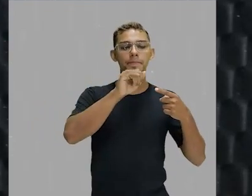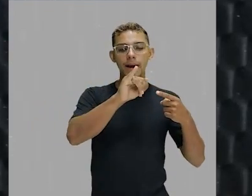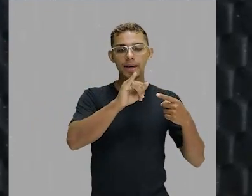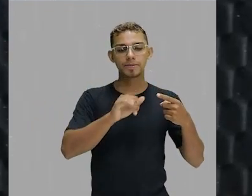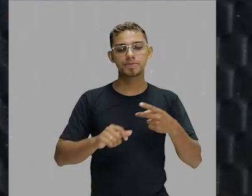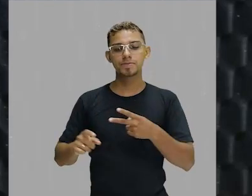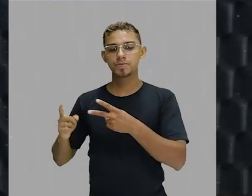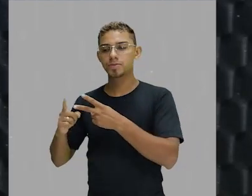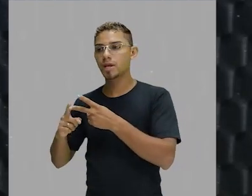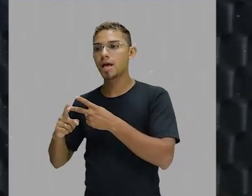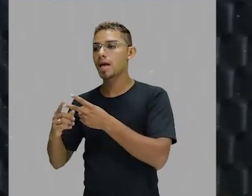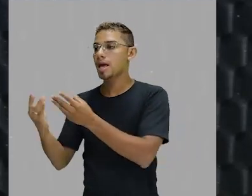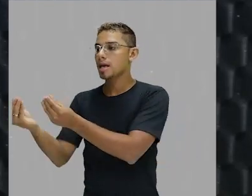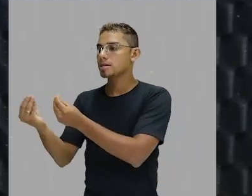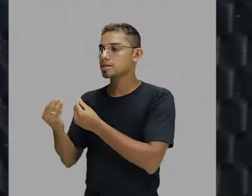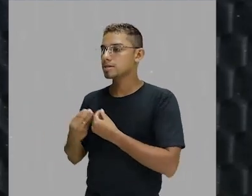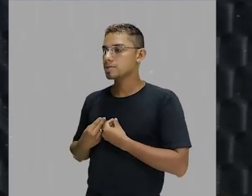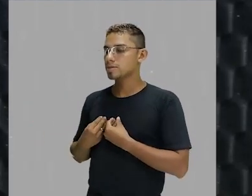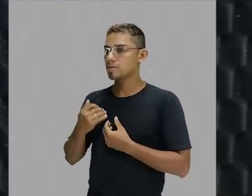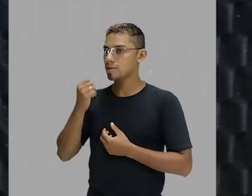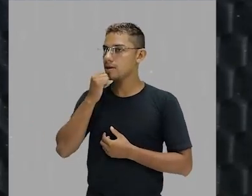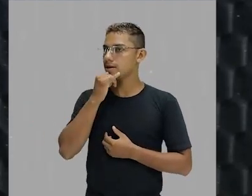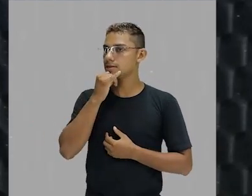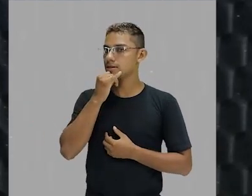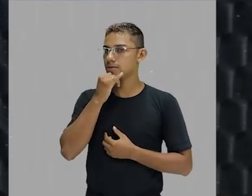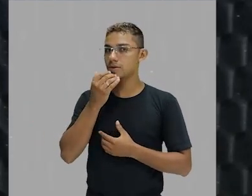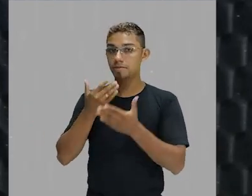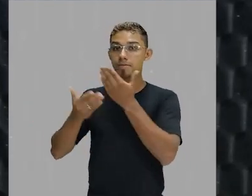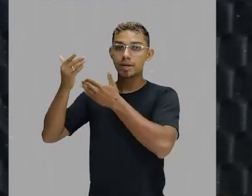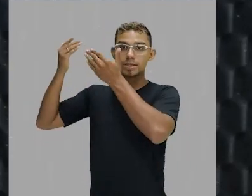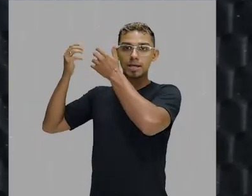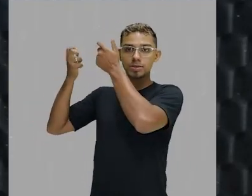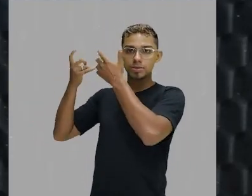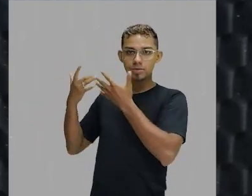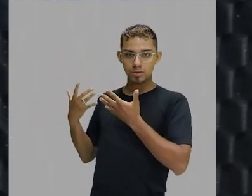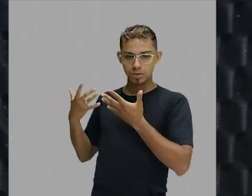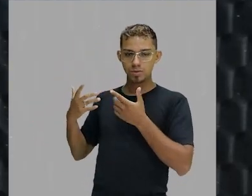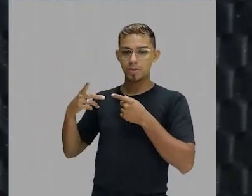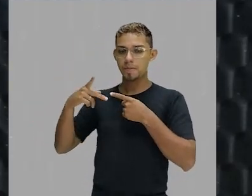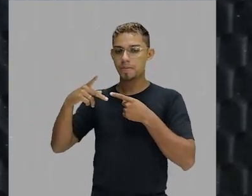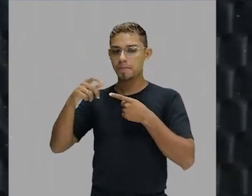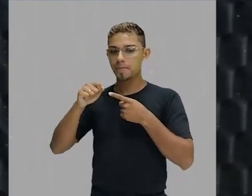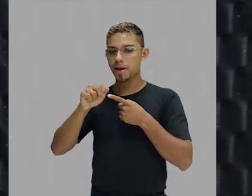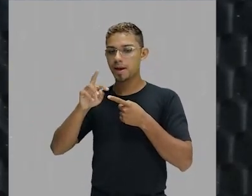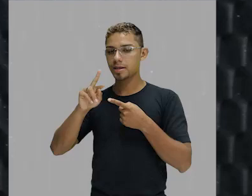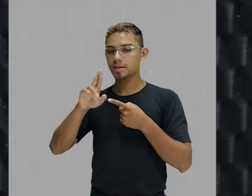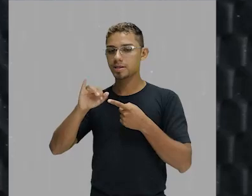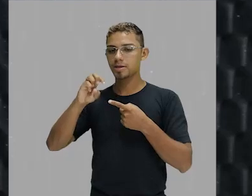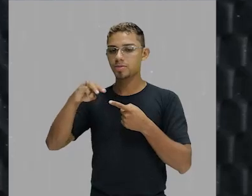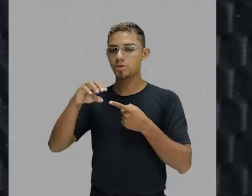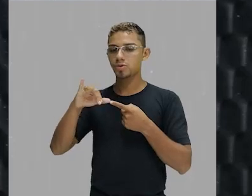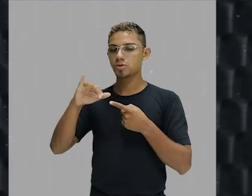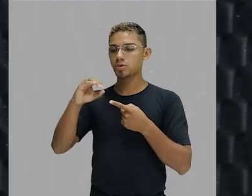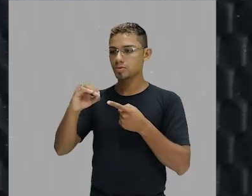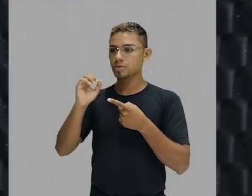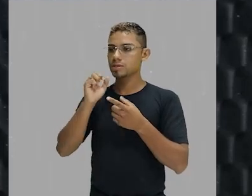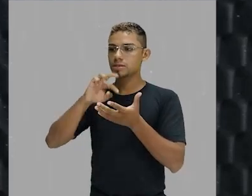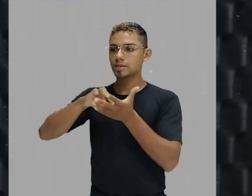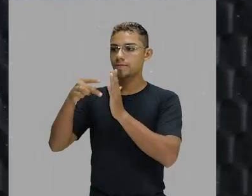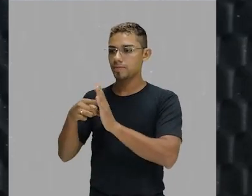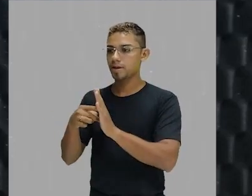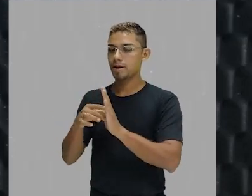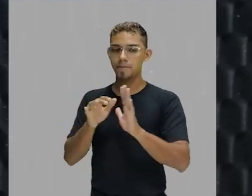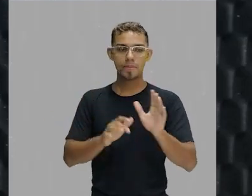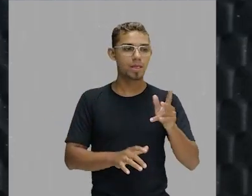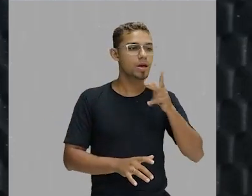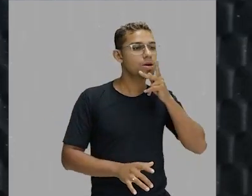uma herança. Então, patrimônio é aquilo que eu recebo, isso no passado, deixar claro isso, certo? Patrimônio é aquilo que eu recebo de alguém